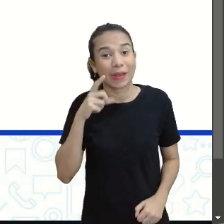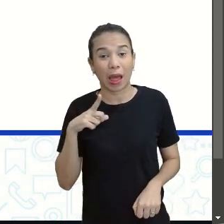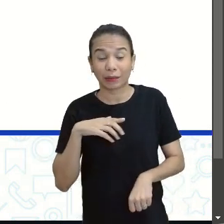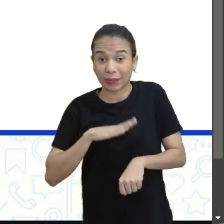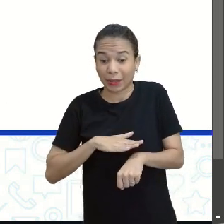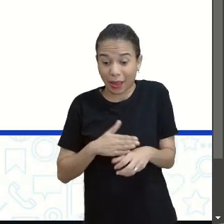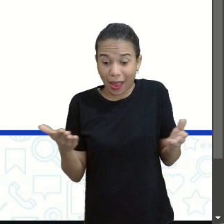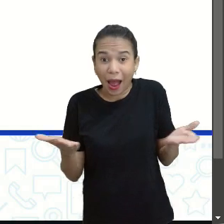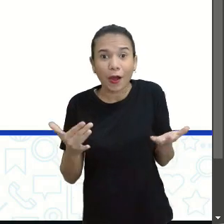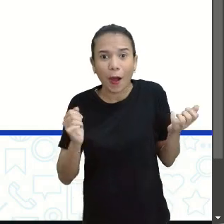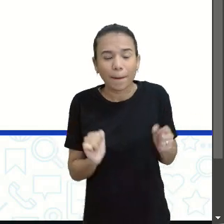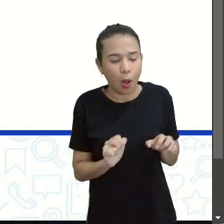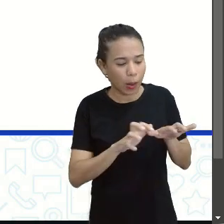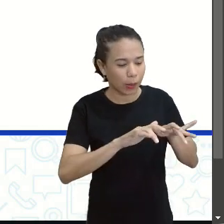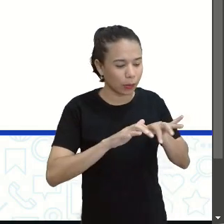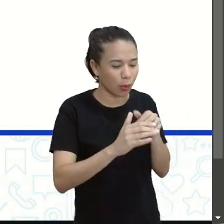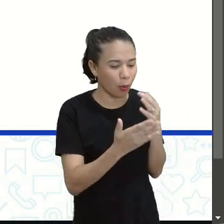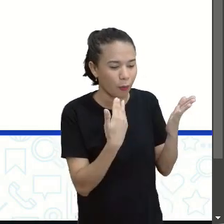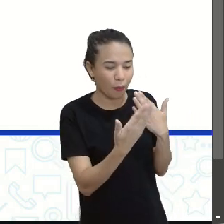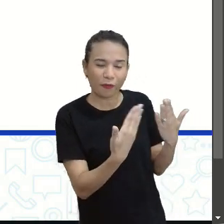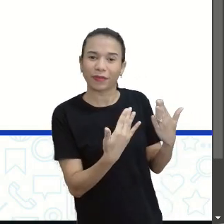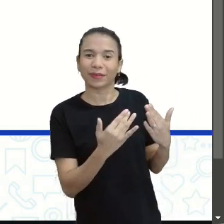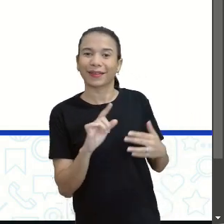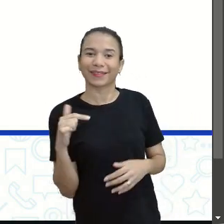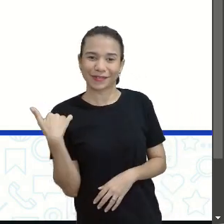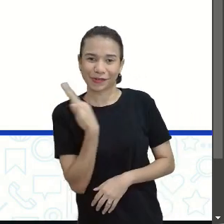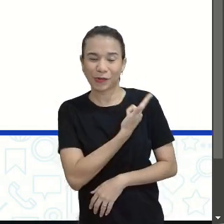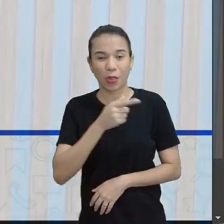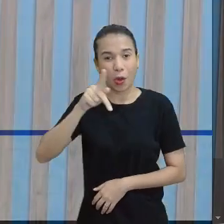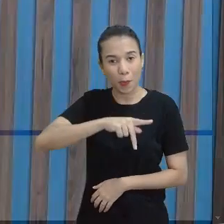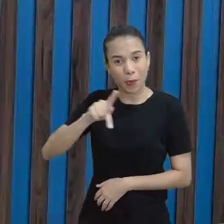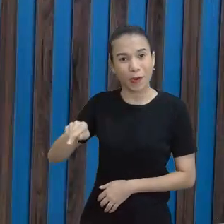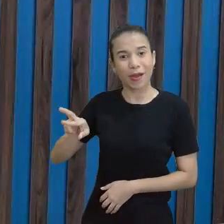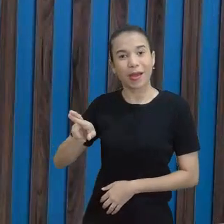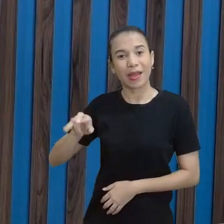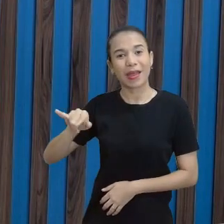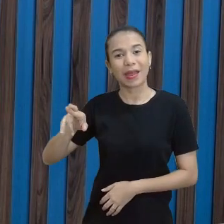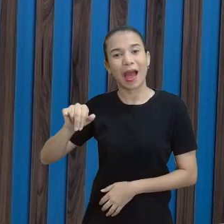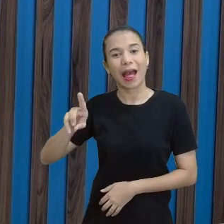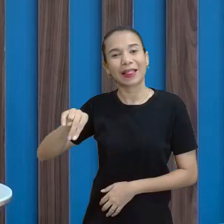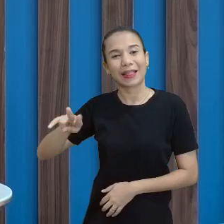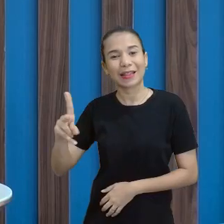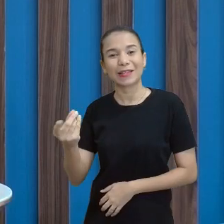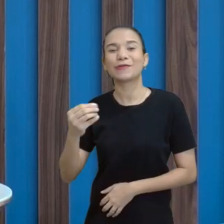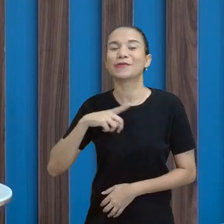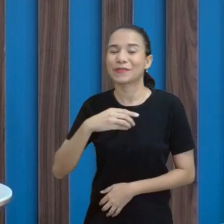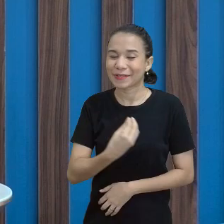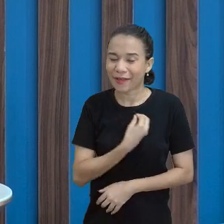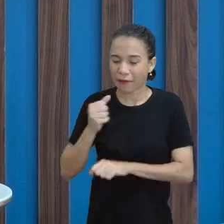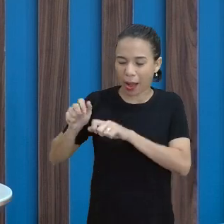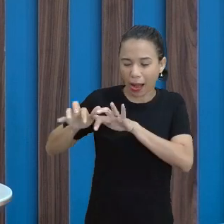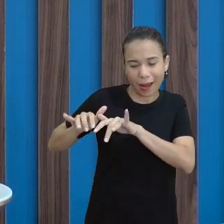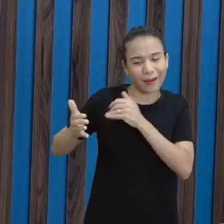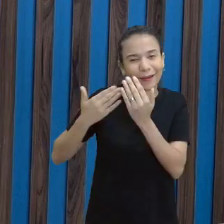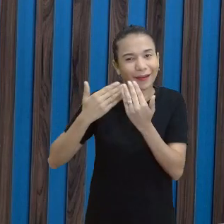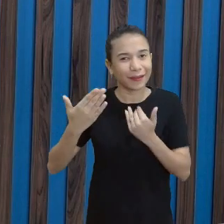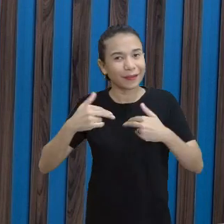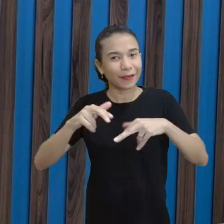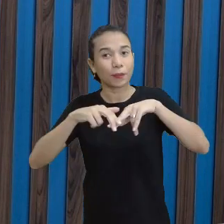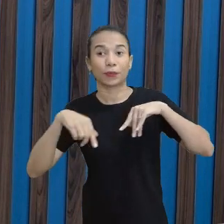ao vivo, vocês se comunicarem com a gente, O professor Ricardinho já está ali pronto para isso. E